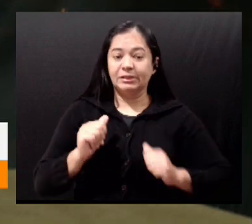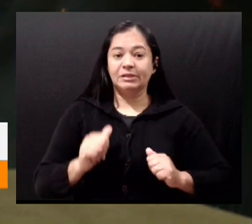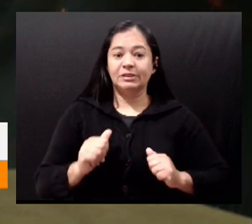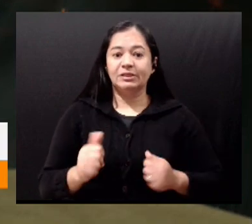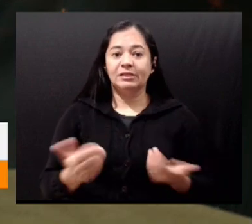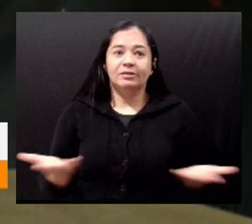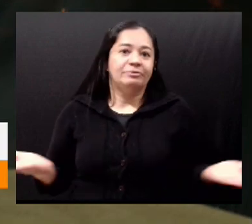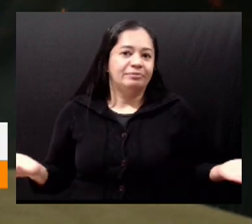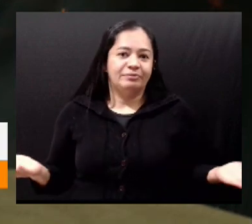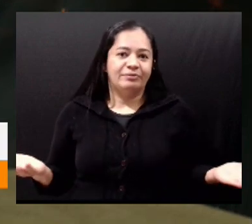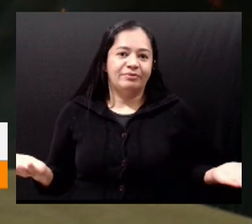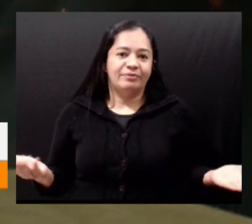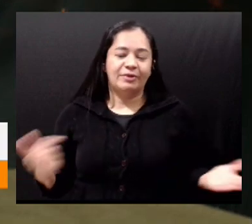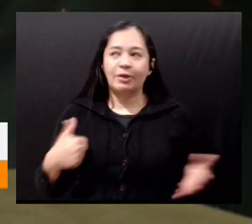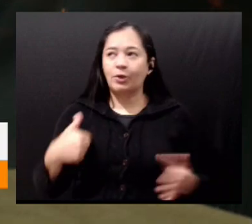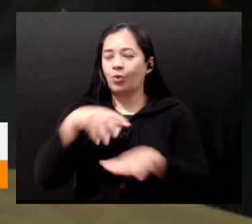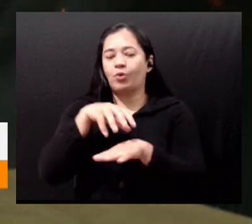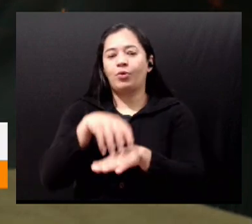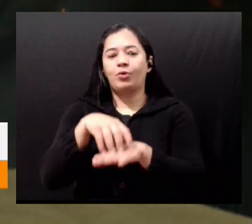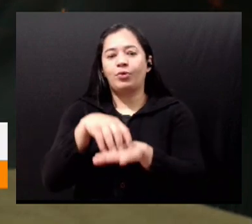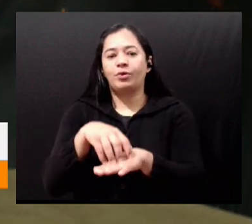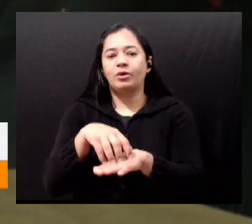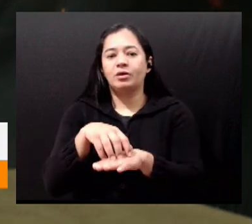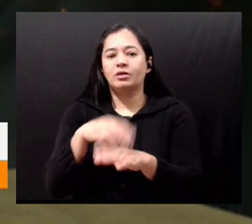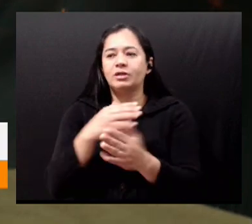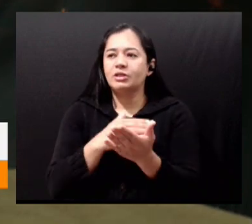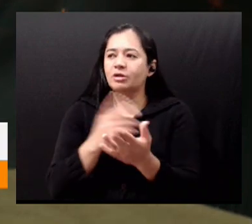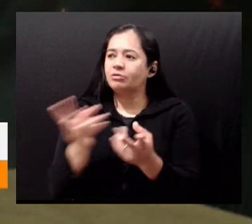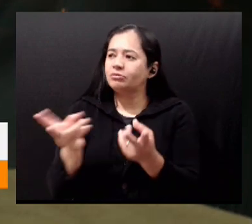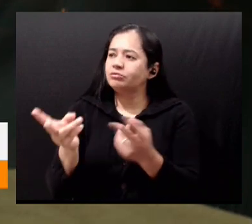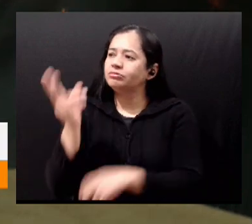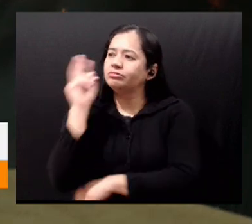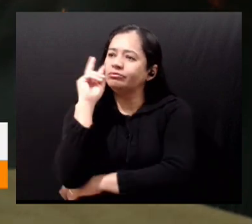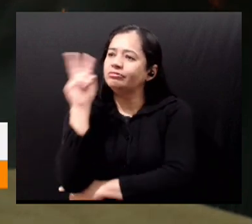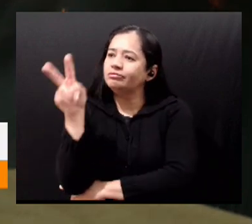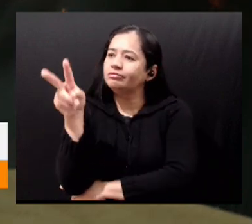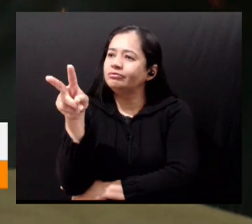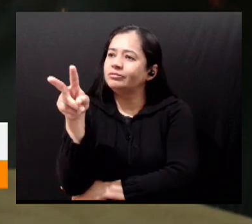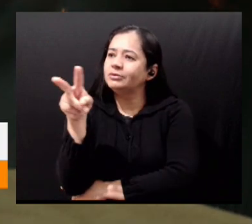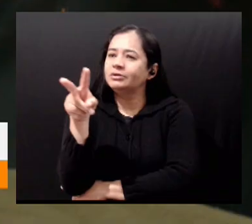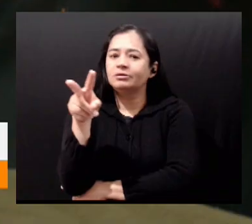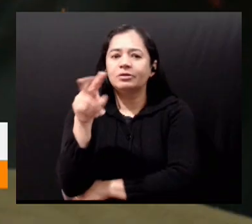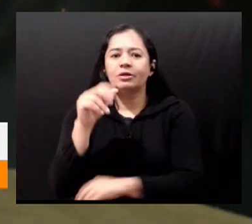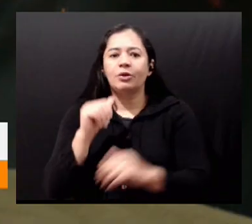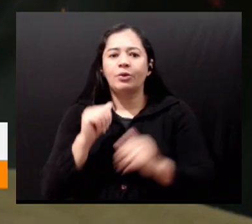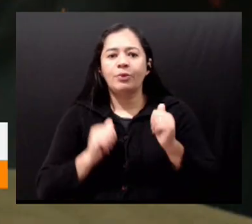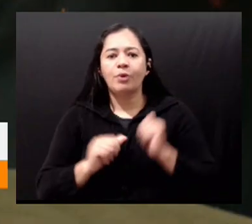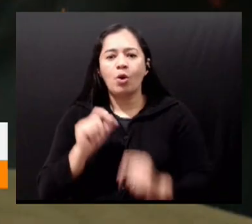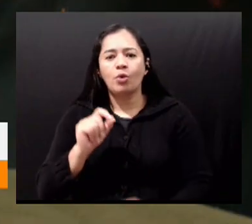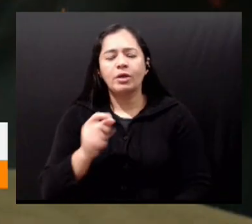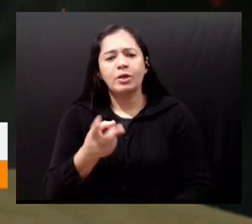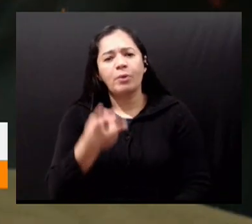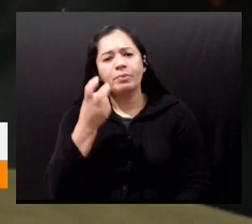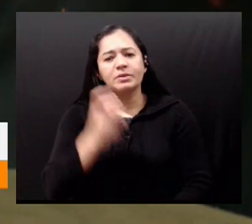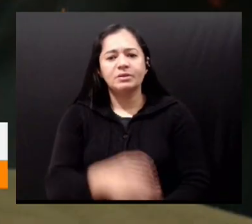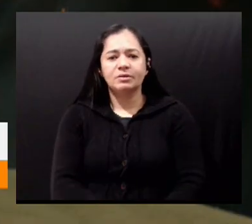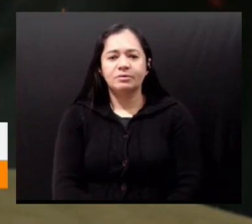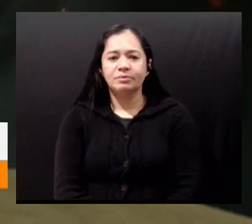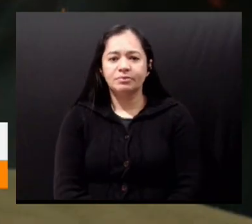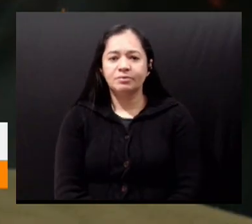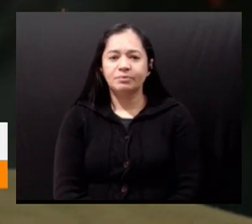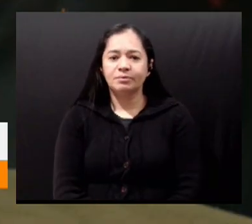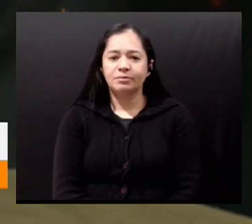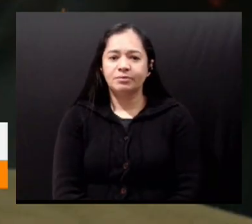no trânsito, e eu comecei a observar Uhum. sinais de ansiedade coletiva. O que que eu vi, né? Eu vi,